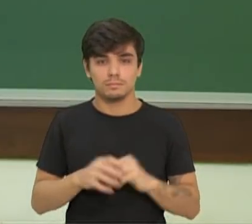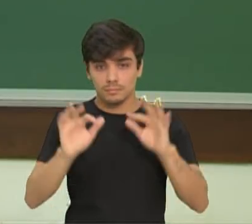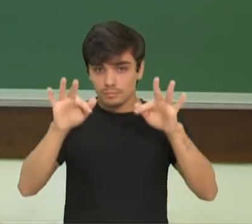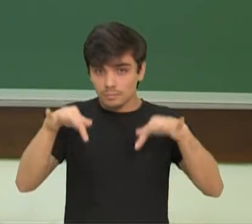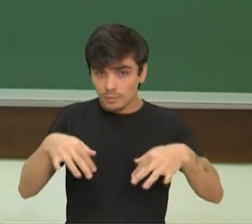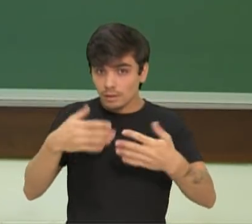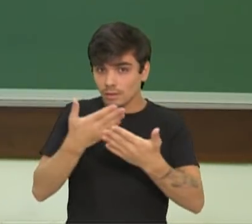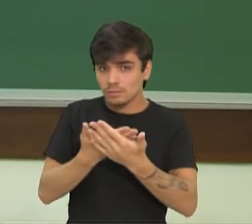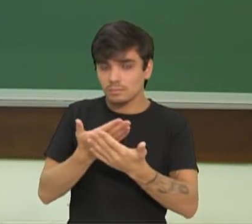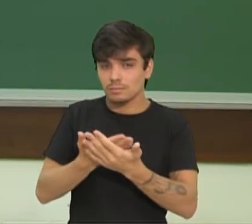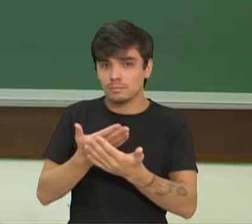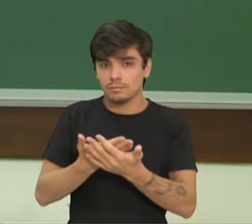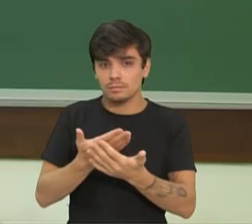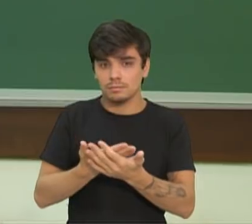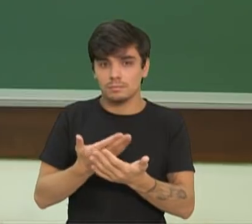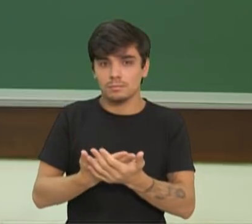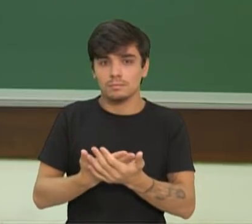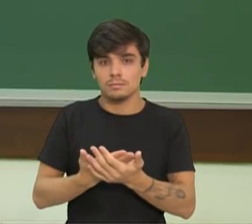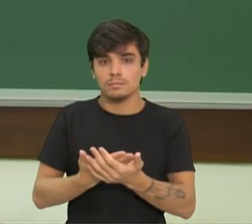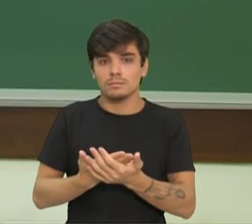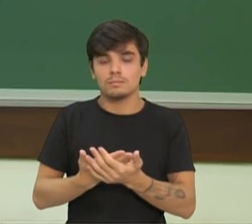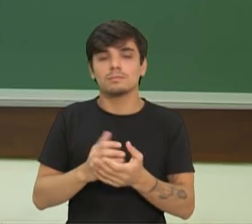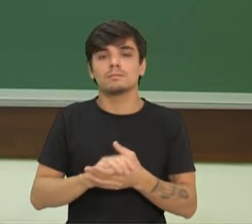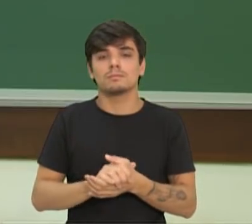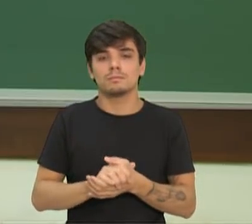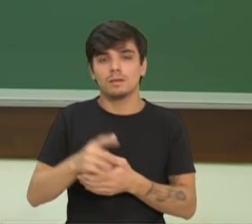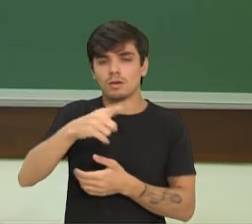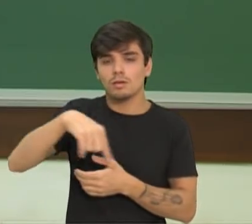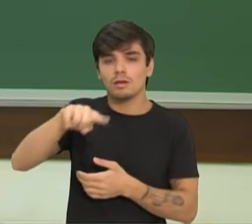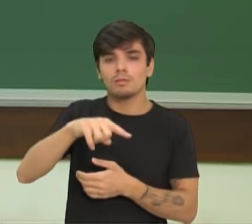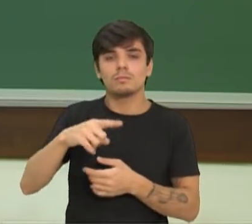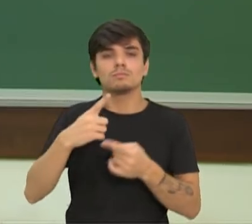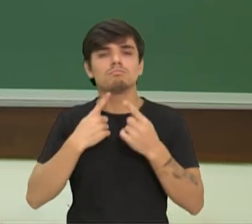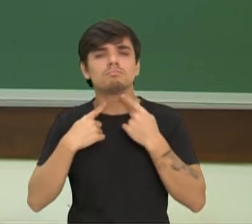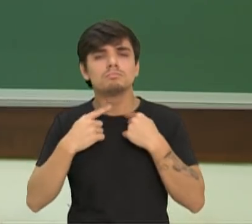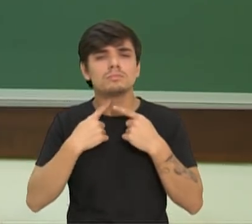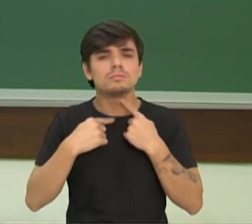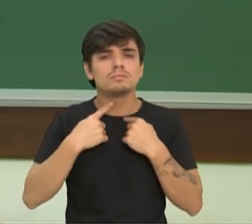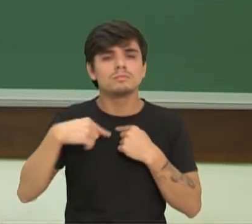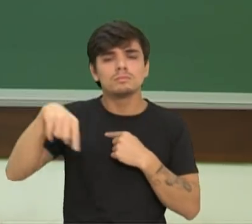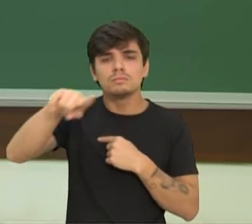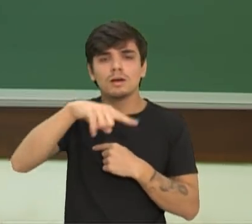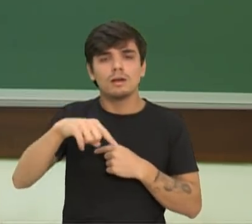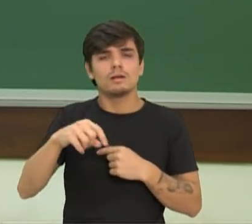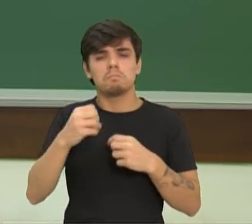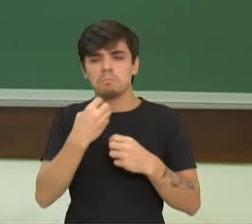Finalizamos a nossa aula. Deixo para você um desejo. Desejo a